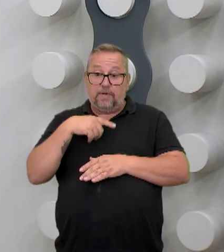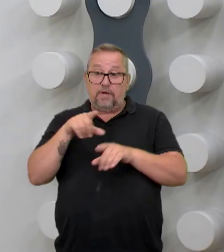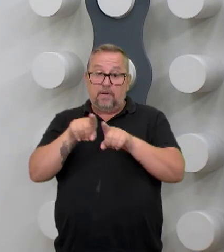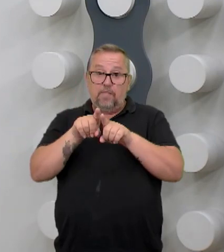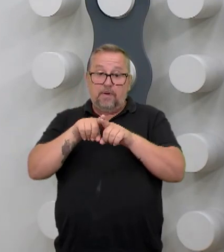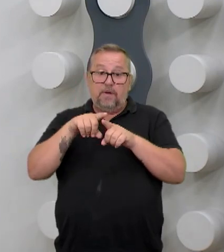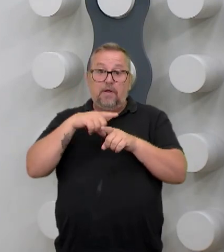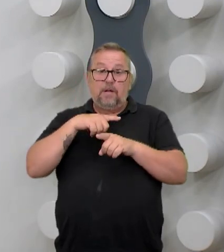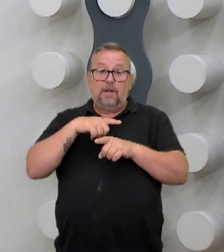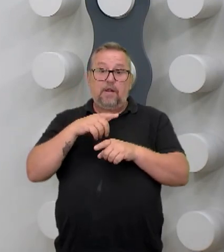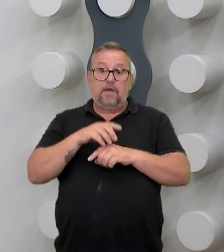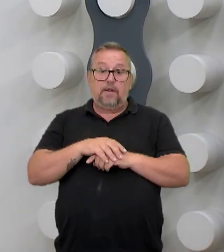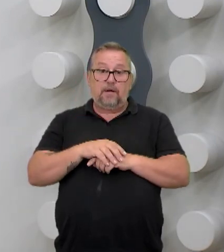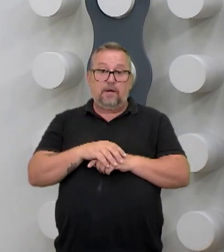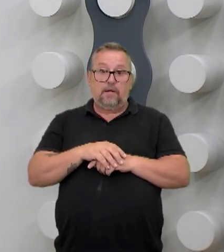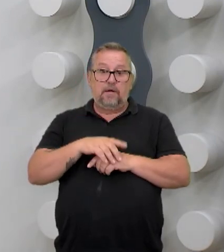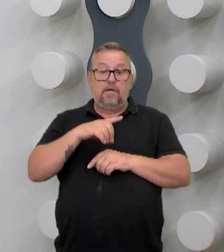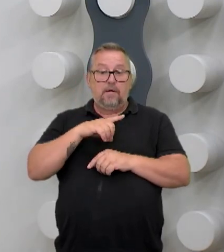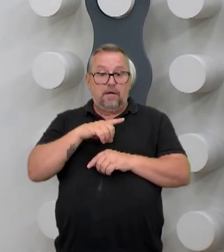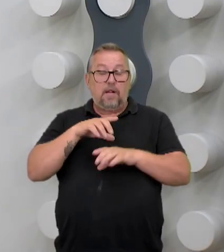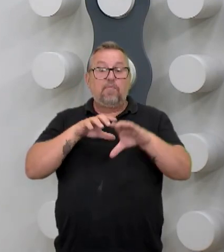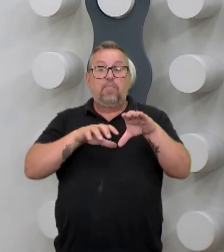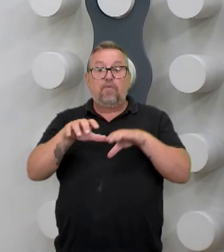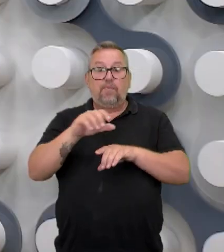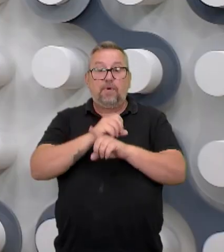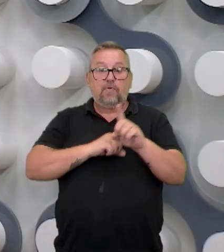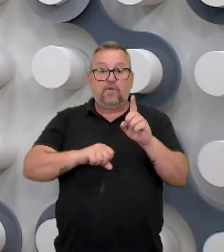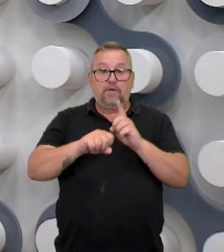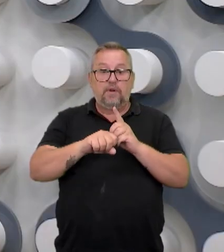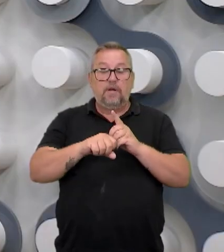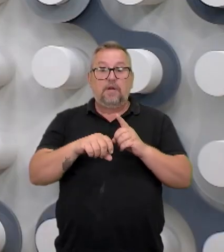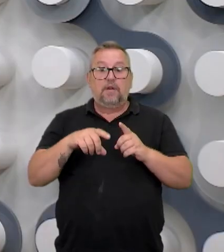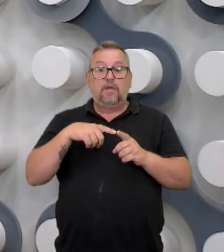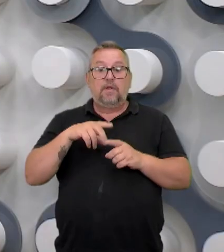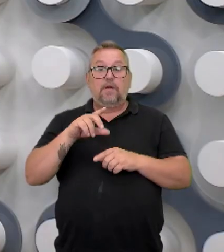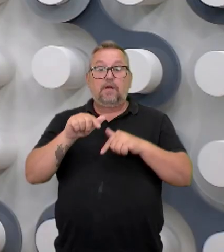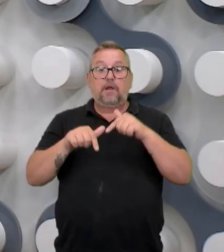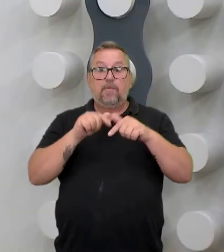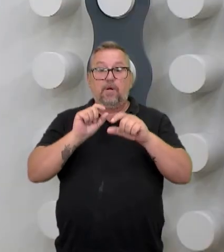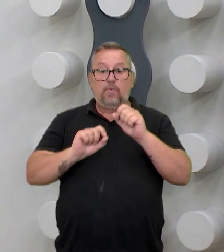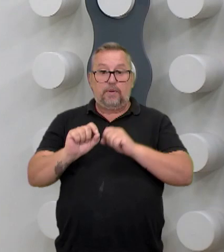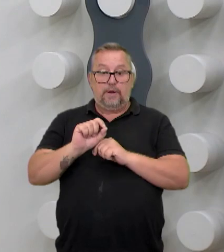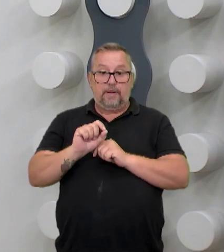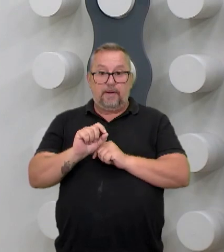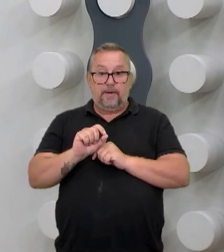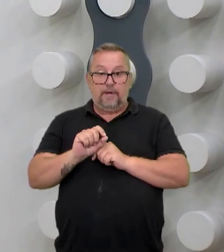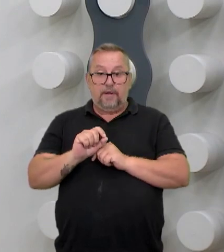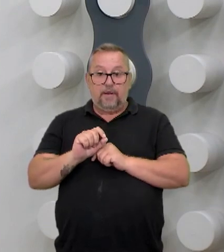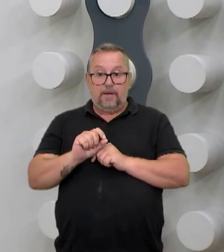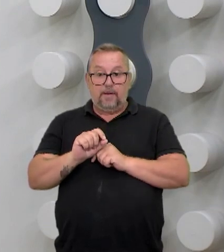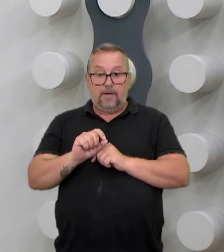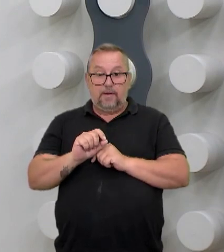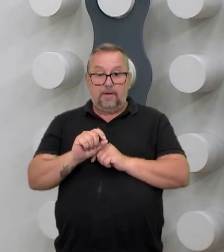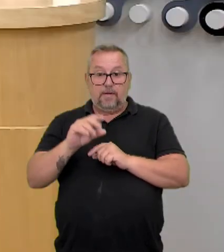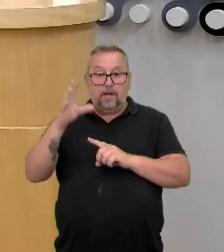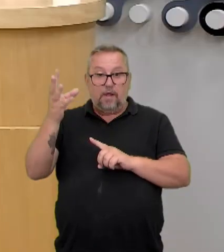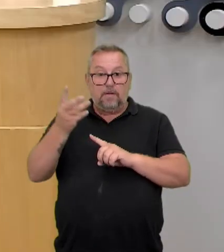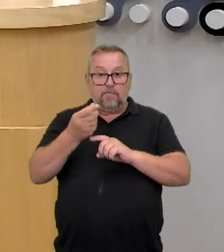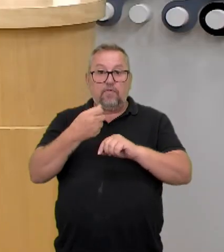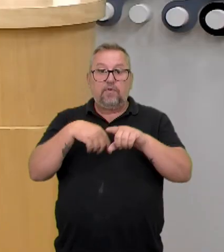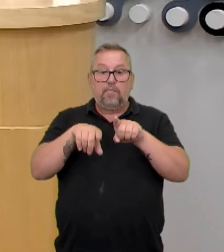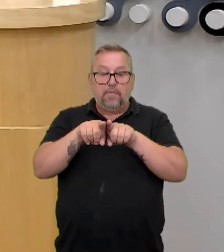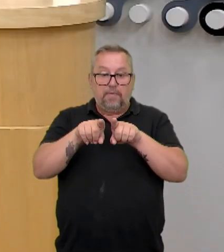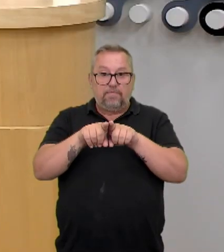exemplo, existe movimentos sociais, organizações que trabalham com arte, por exemplo.